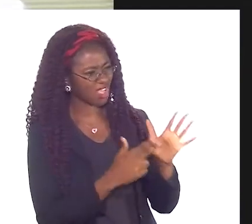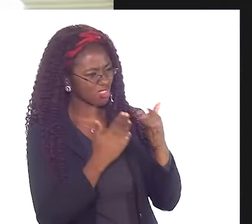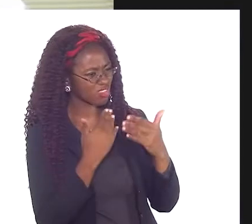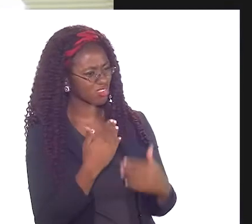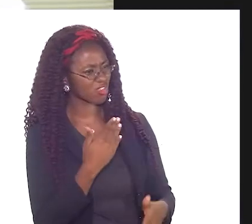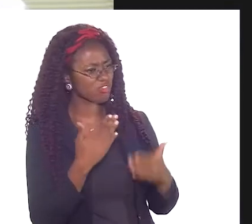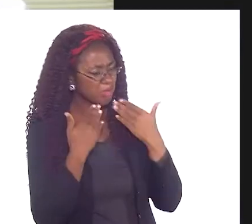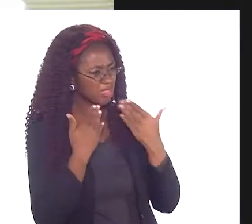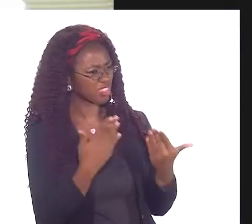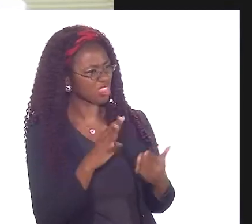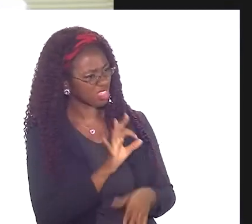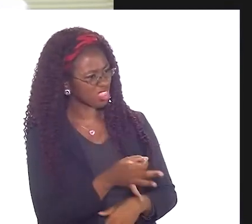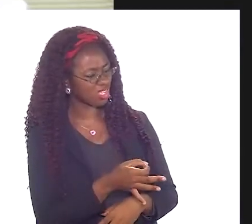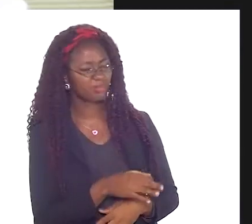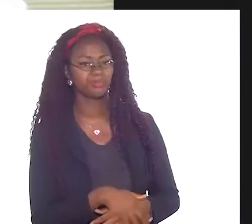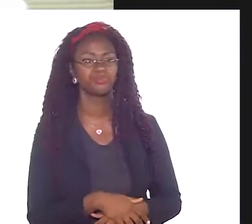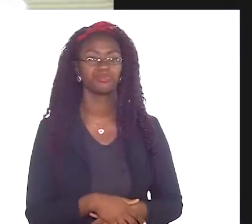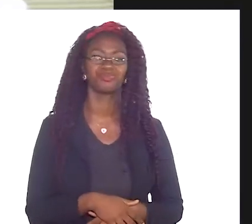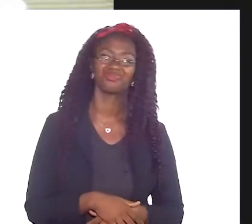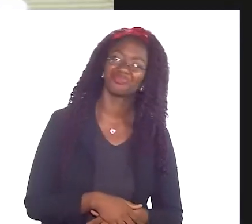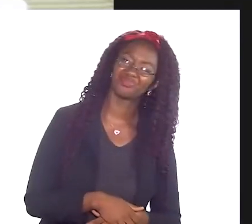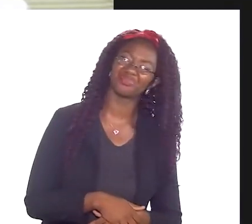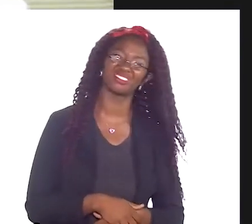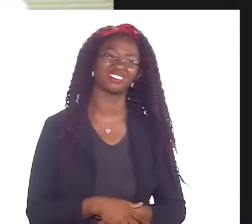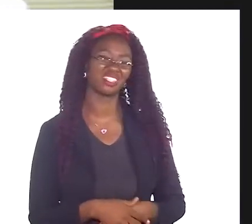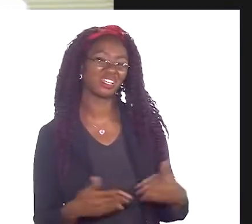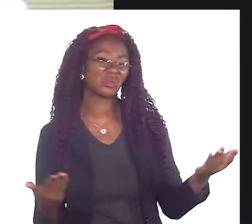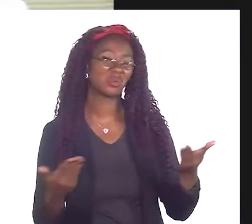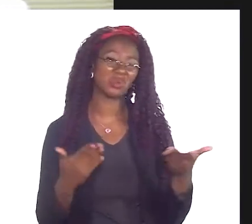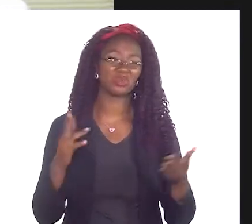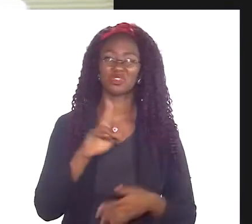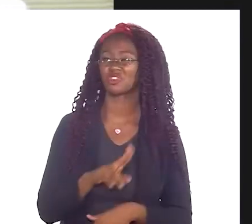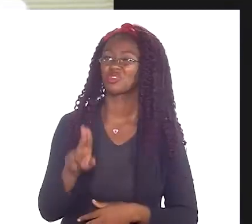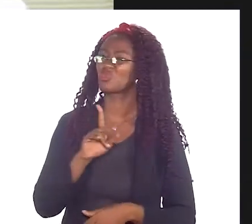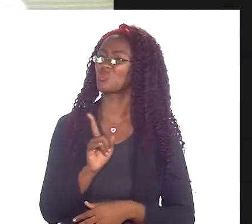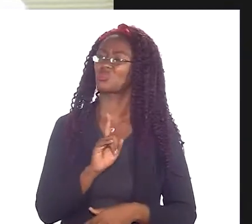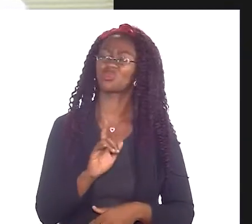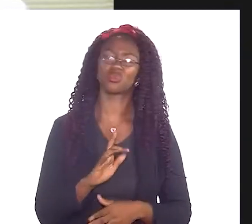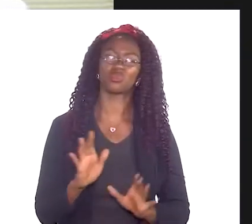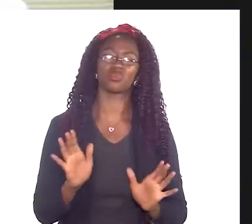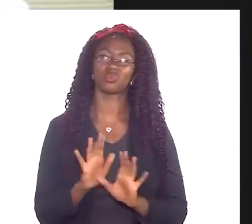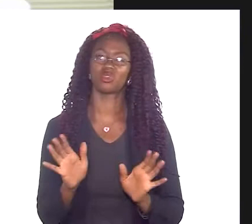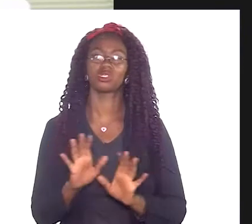apresentação? A carta de apresentação caiu em desuso hoje.